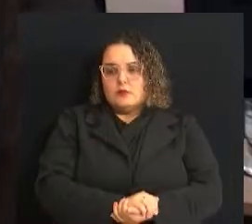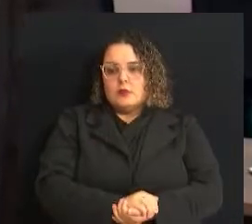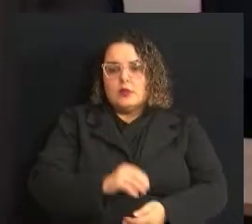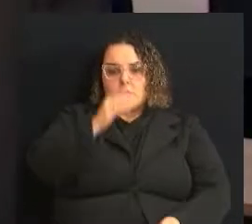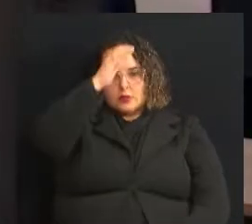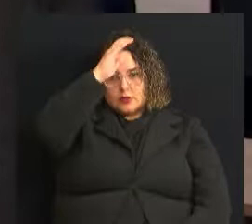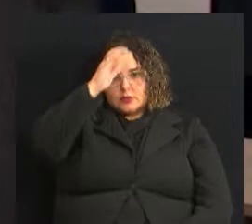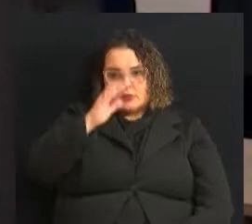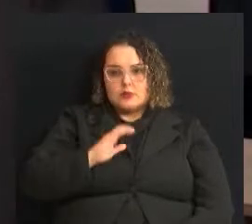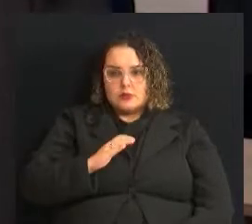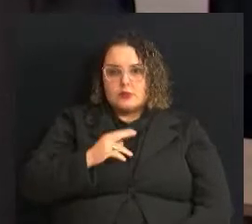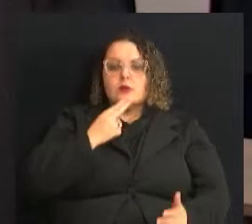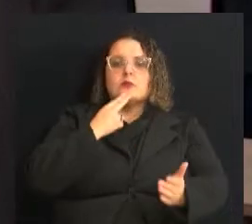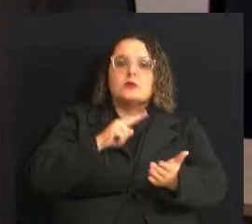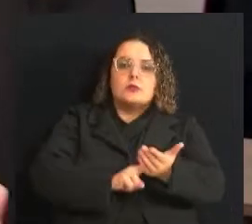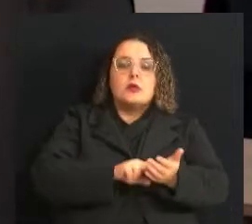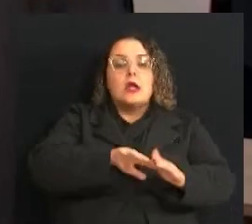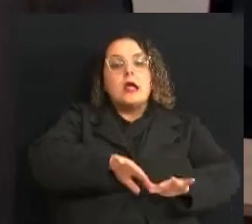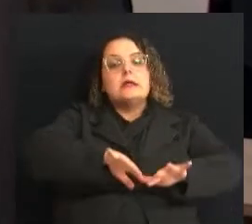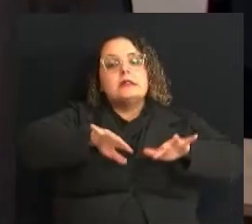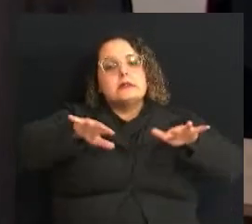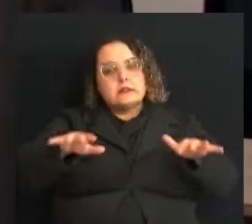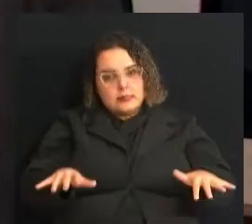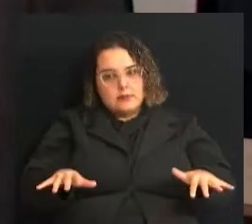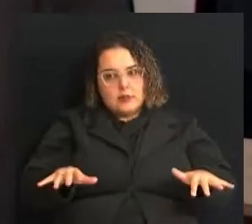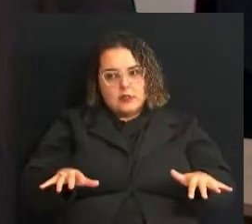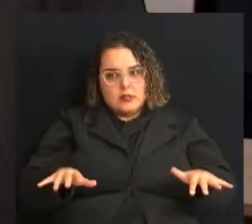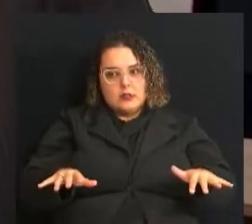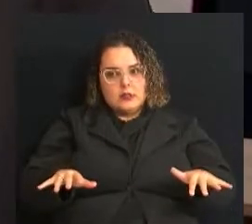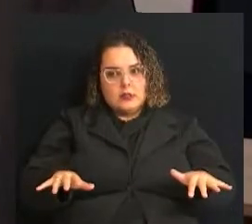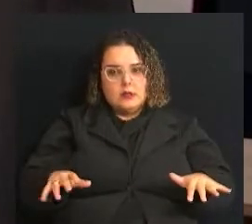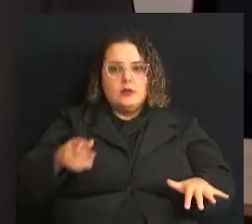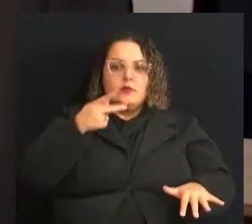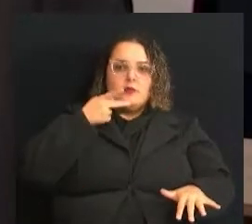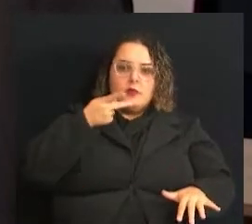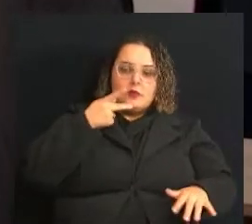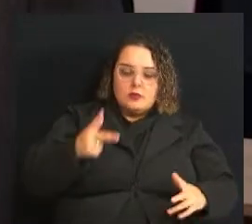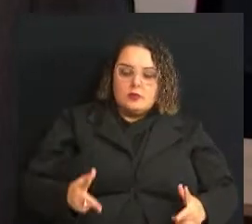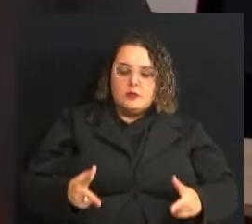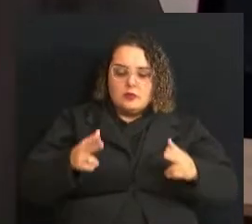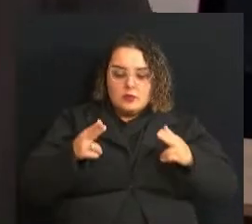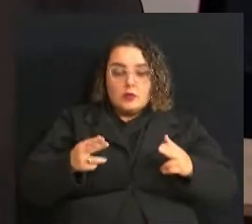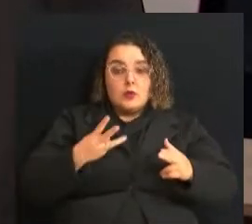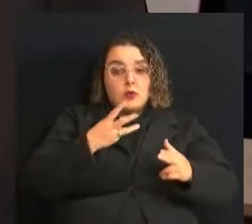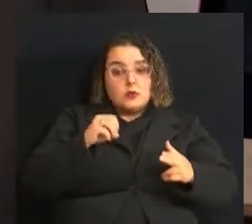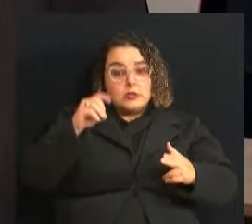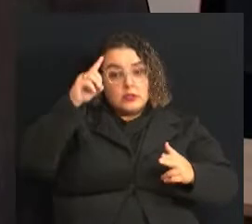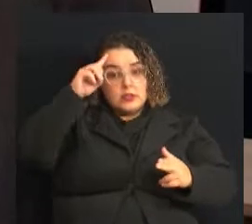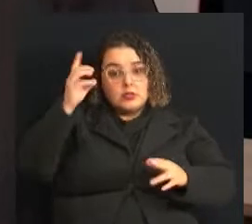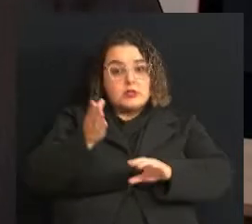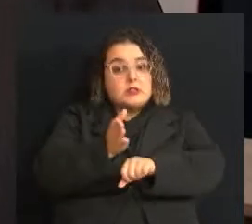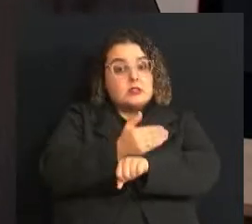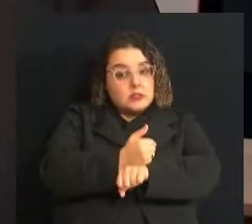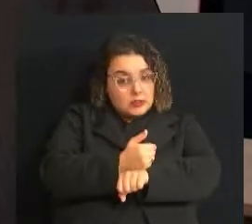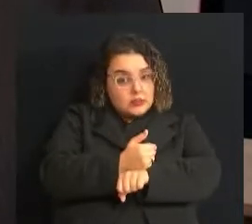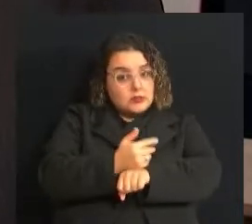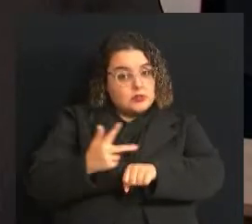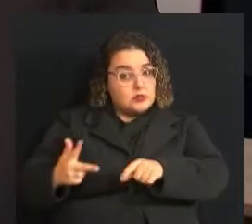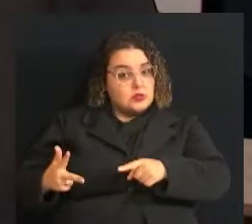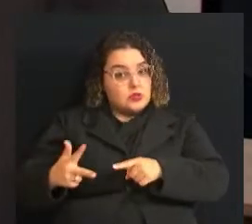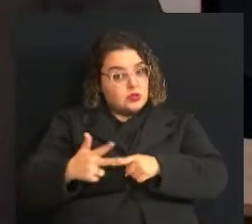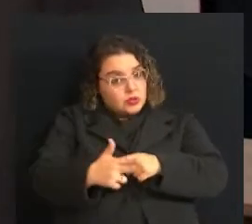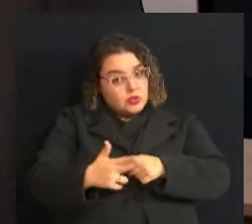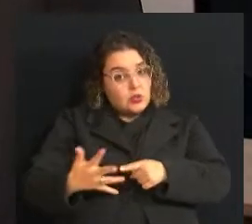uma correspondência à parte, citando a questão do corte, com 30 dias antes com antecedência,